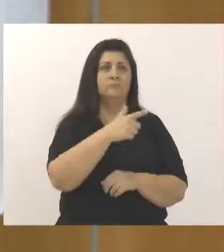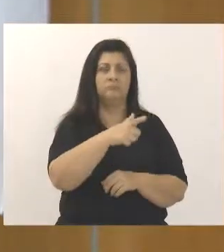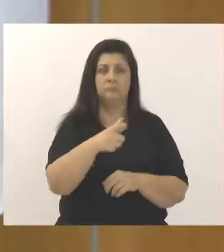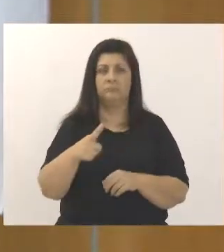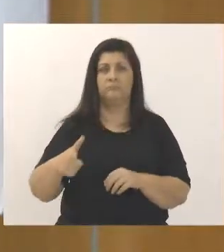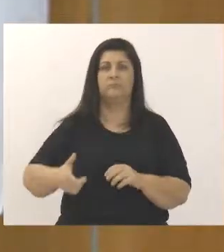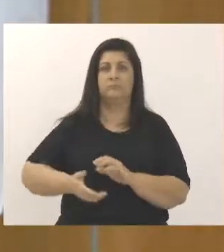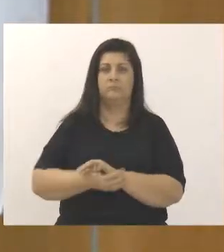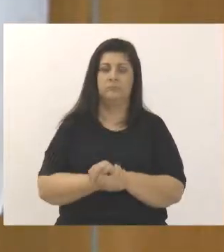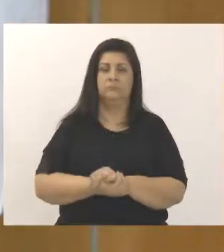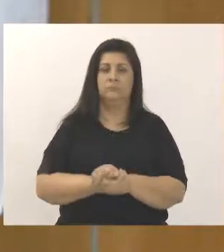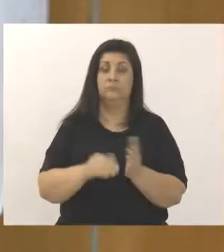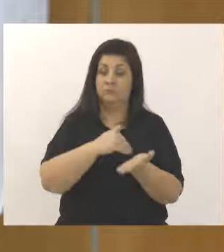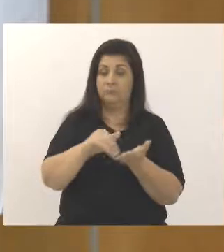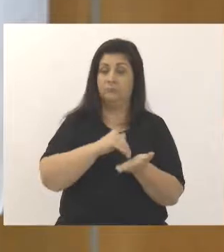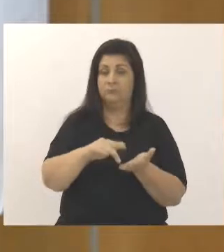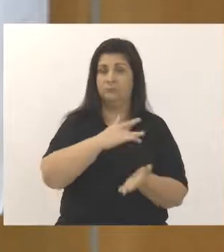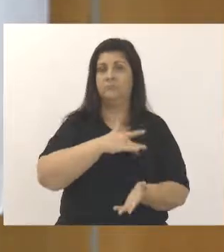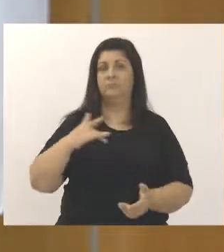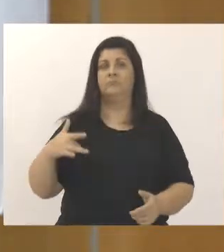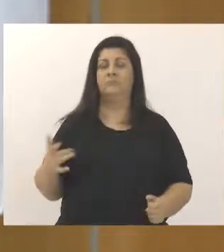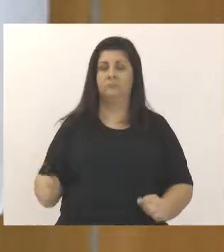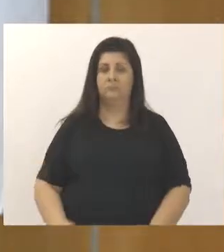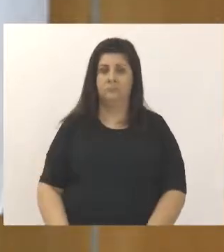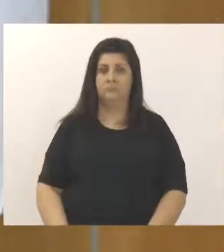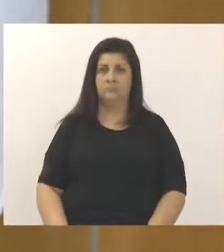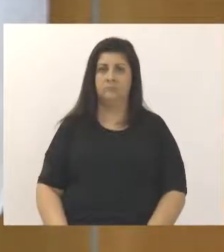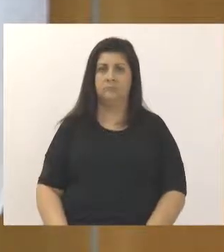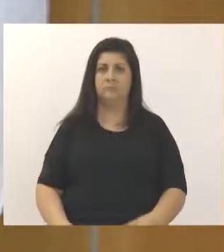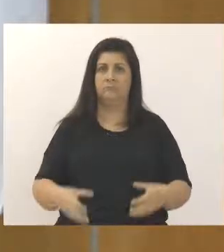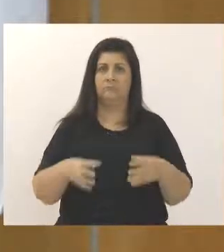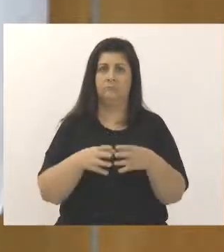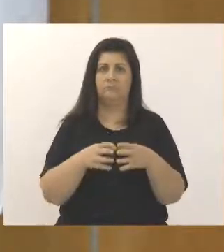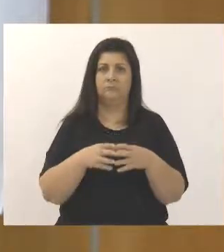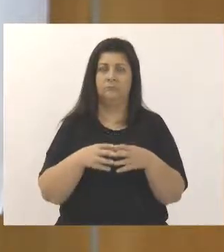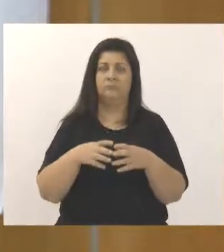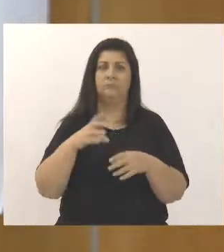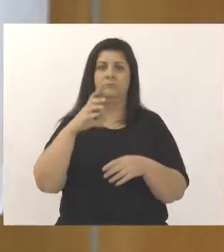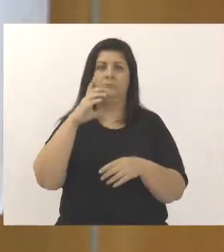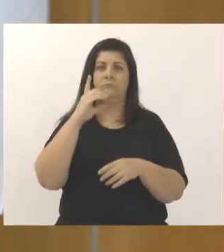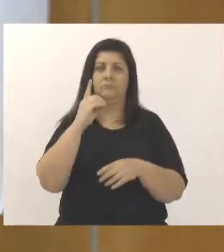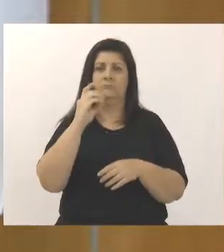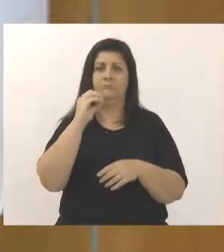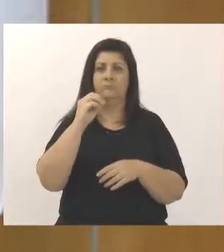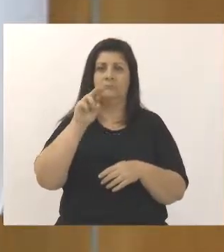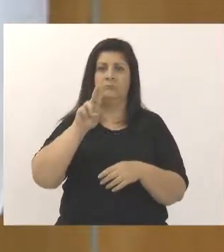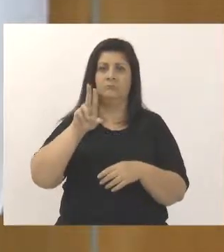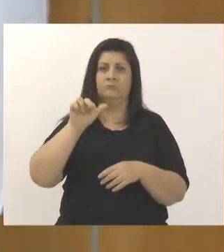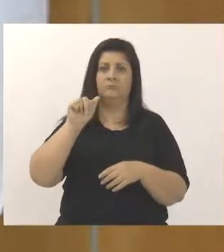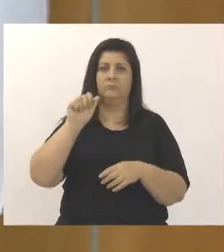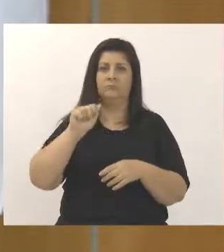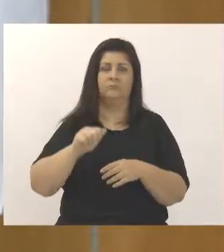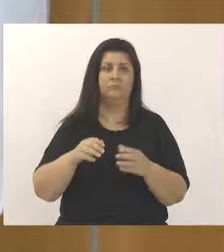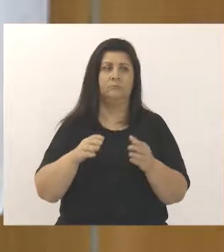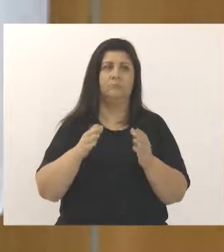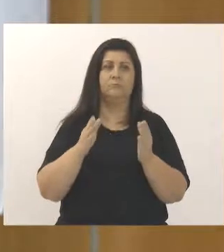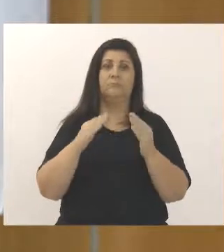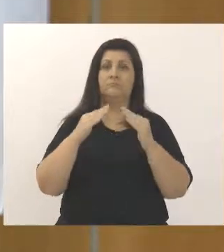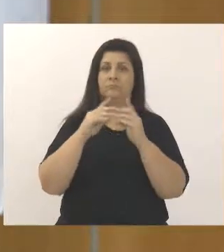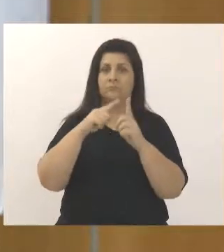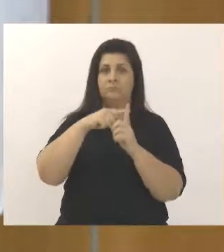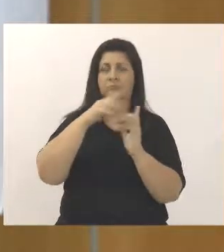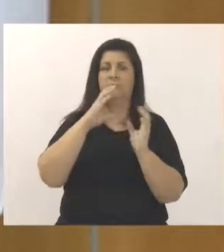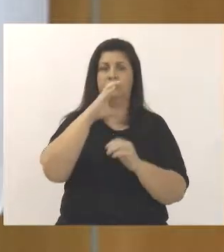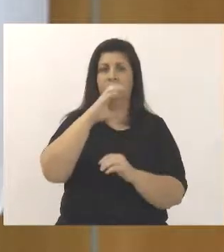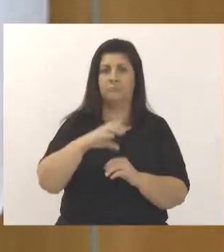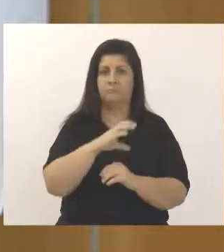Jacareí, Secretaria de Saúde, Associação Estadual das Doulas, Pastoral da Criança, ONG Espaço Mulher e